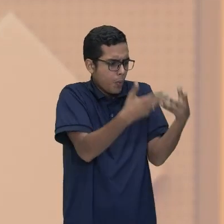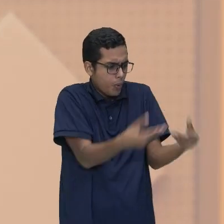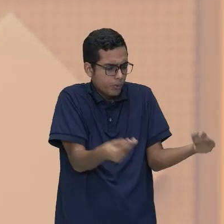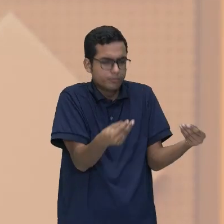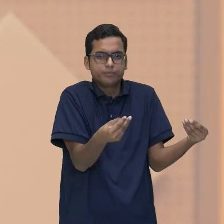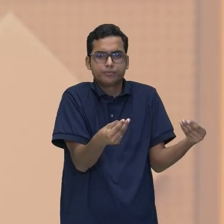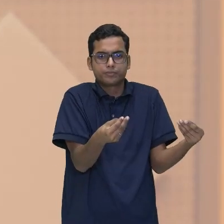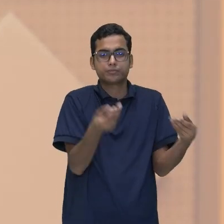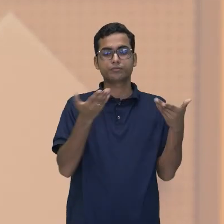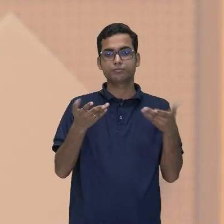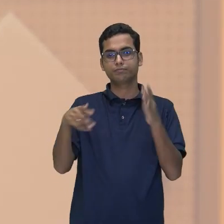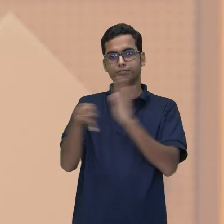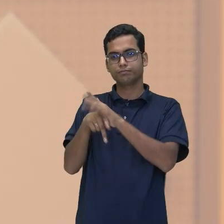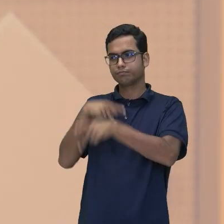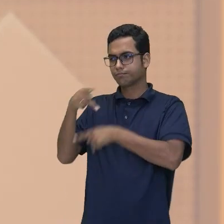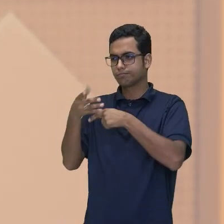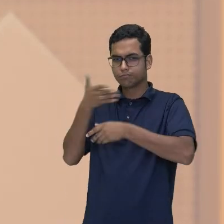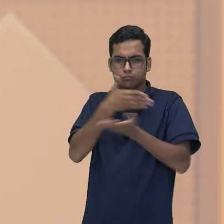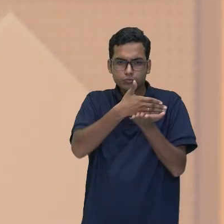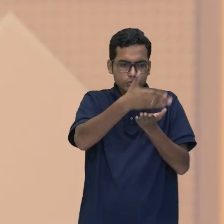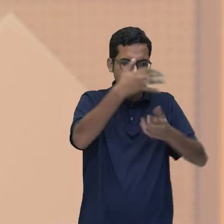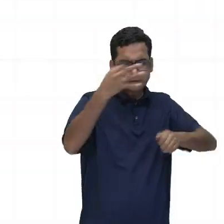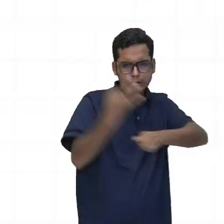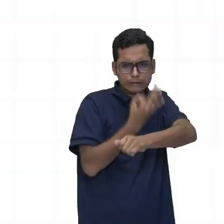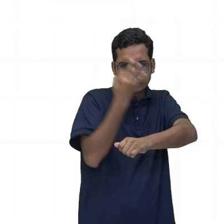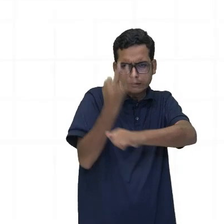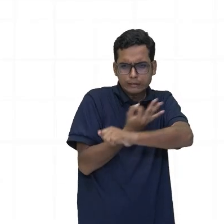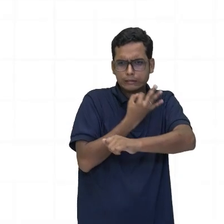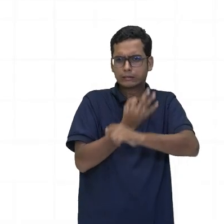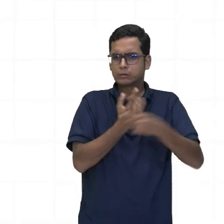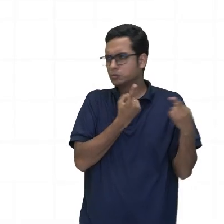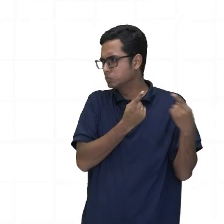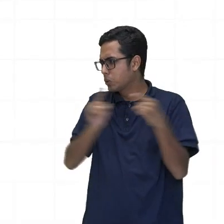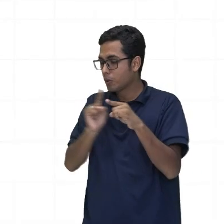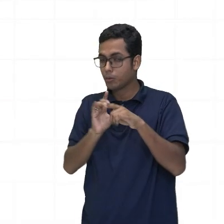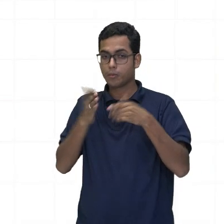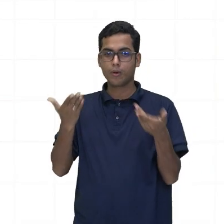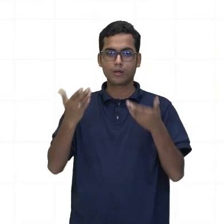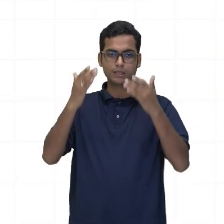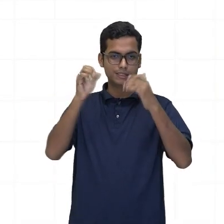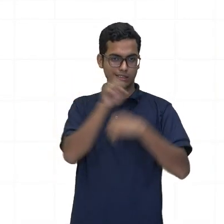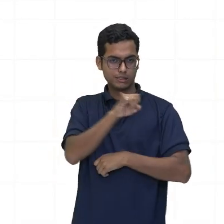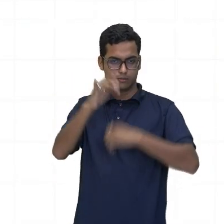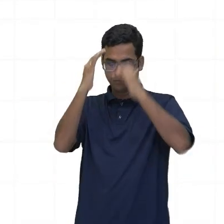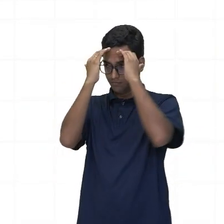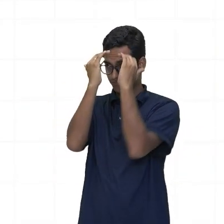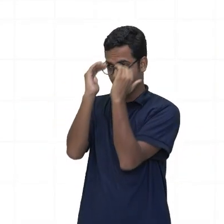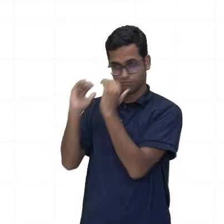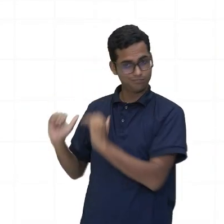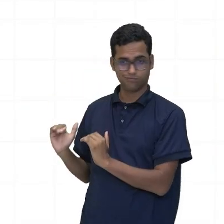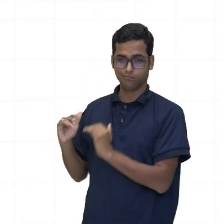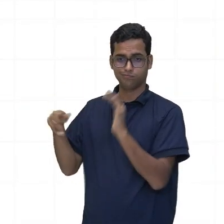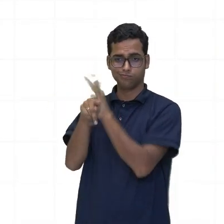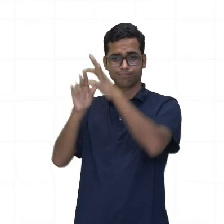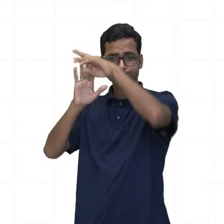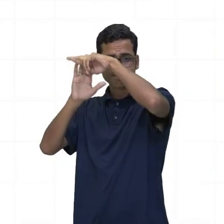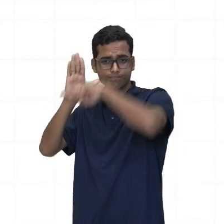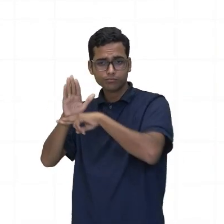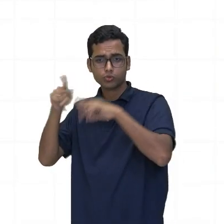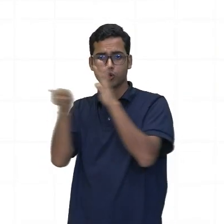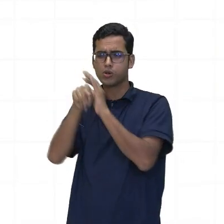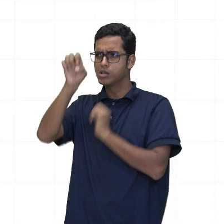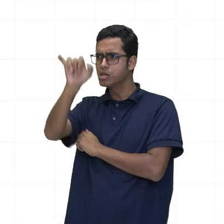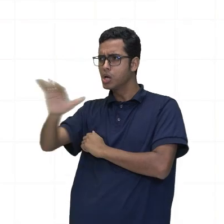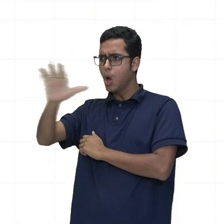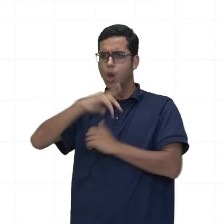povos europeus. E também quem desobedecesse às regras era severamente punido.